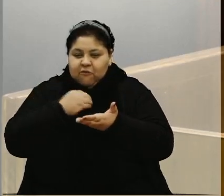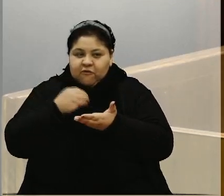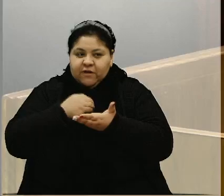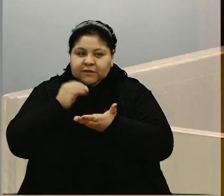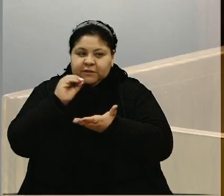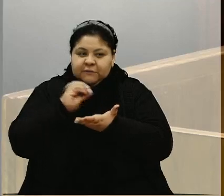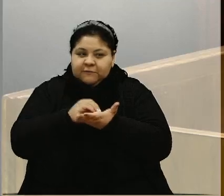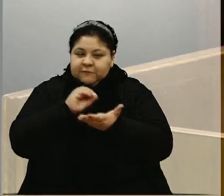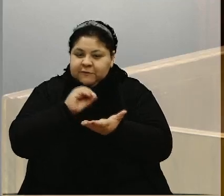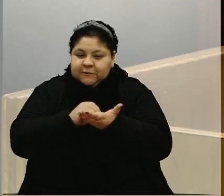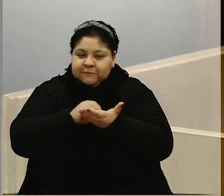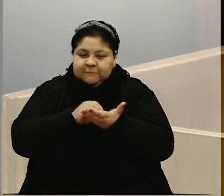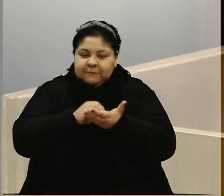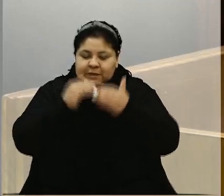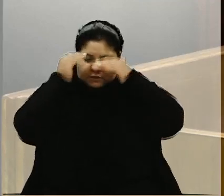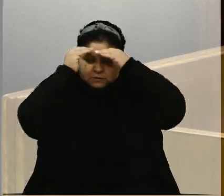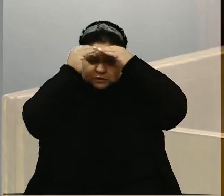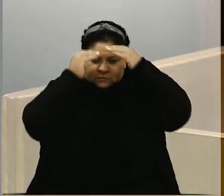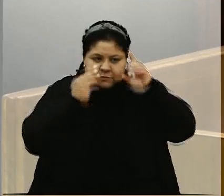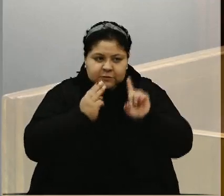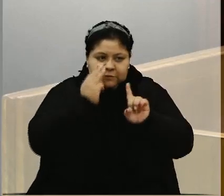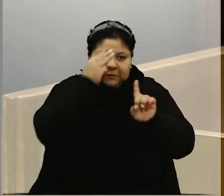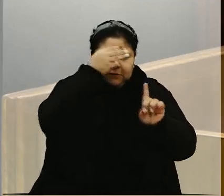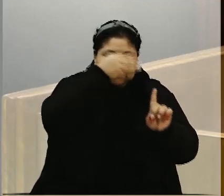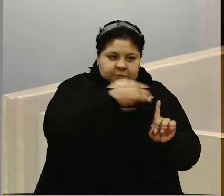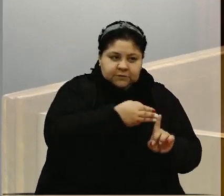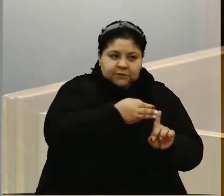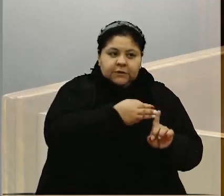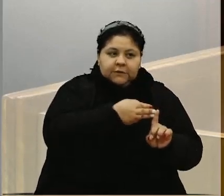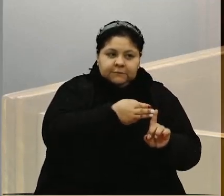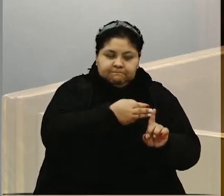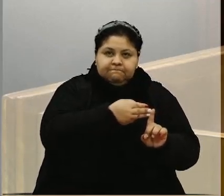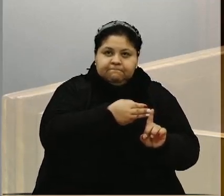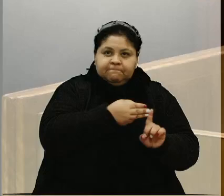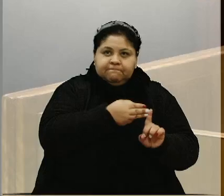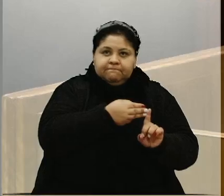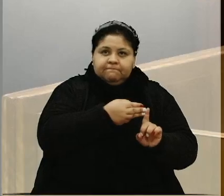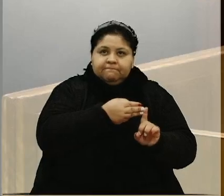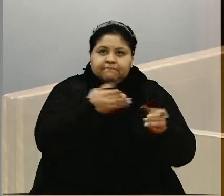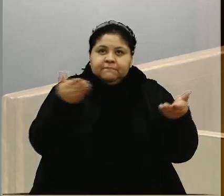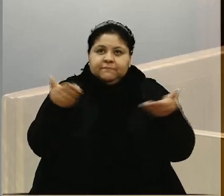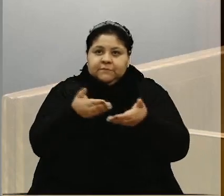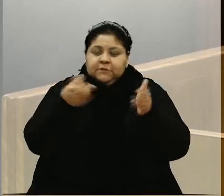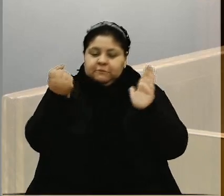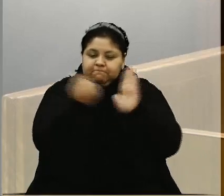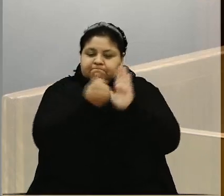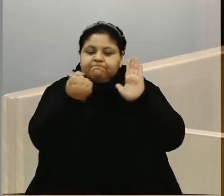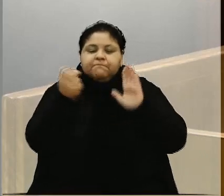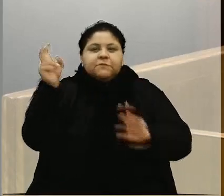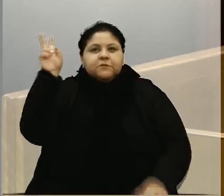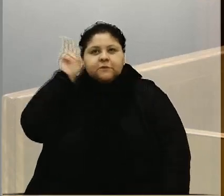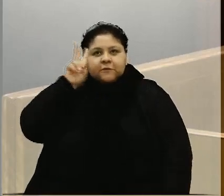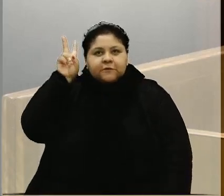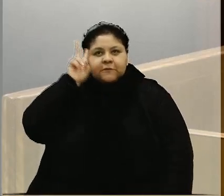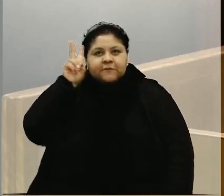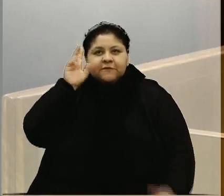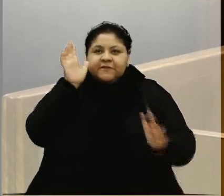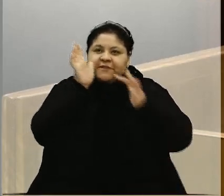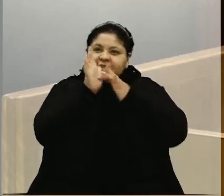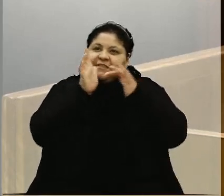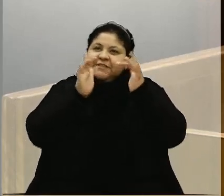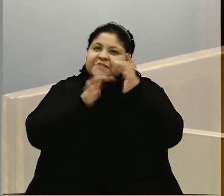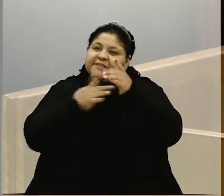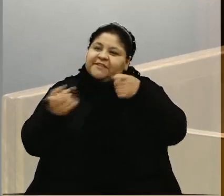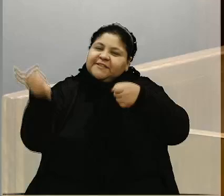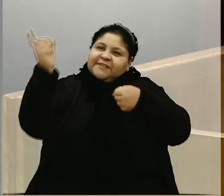seu propósito. Então nós na cidade de Caxias queremos ser uma igreja que vamos deixar o nosso legado e a nossa história. E quando Jesus voltar,